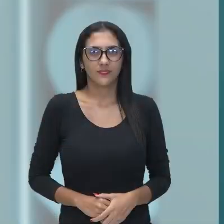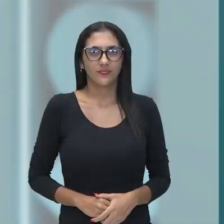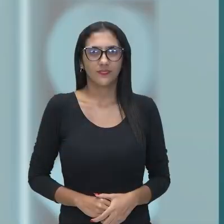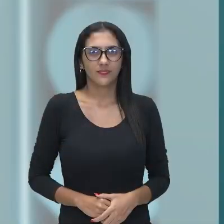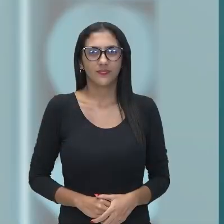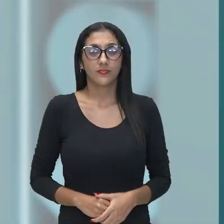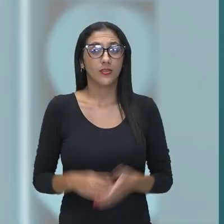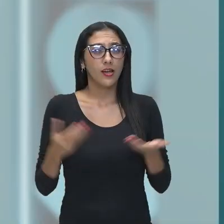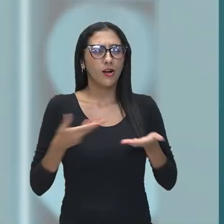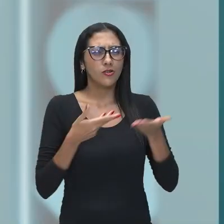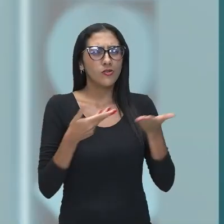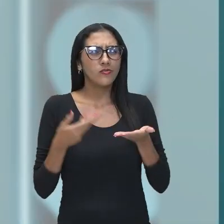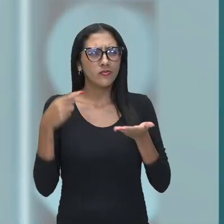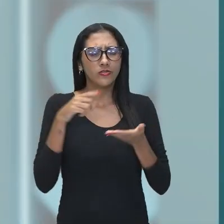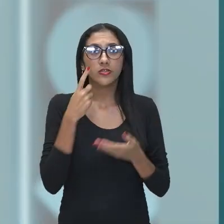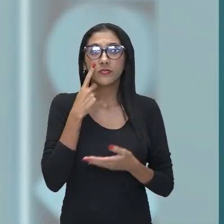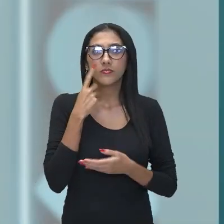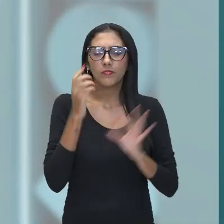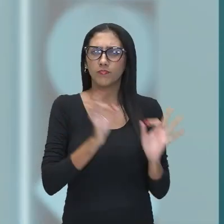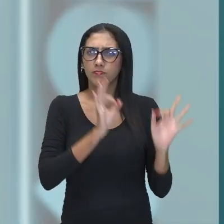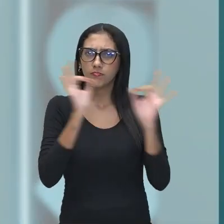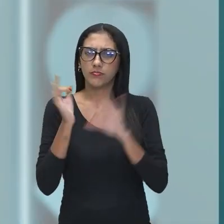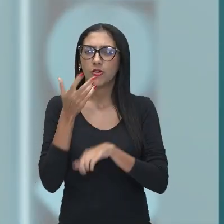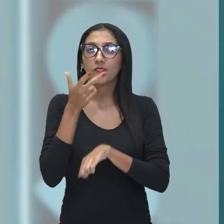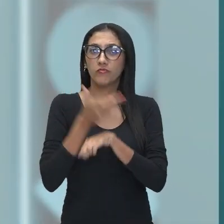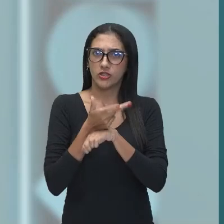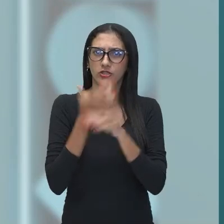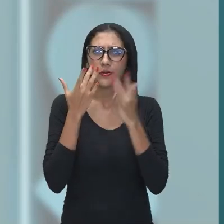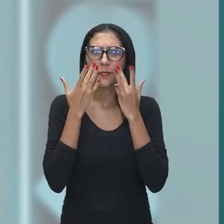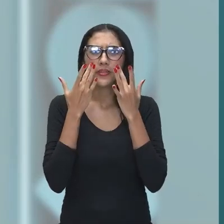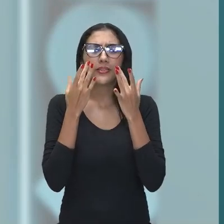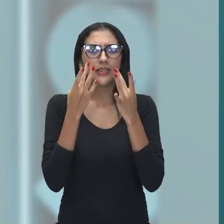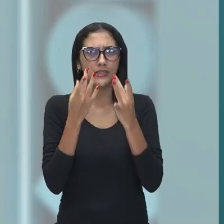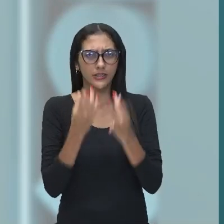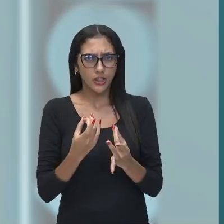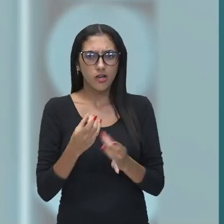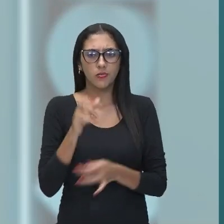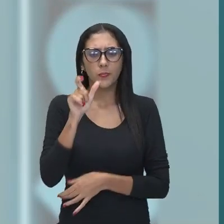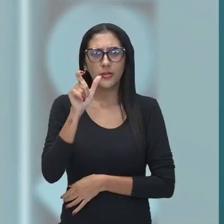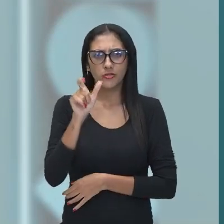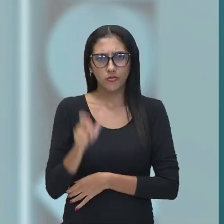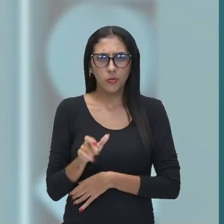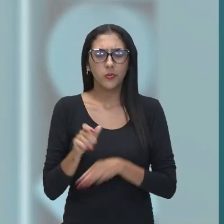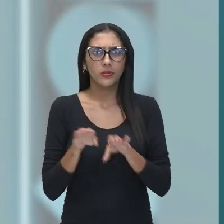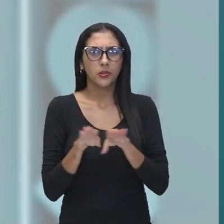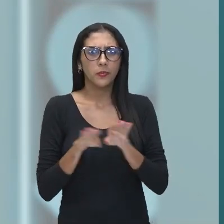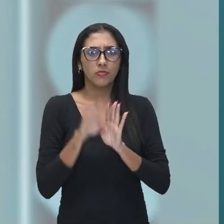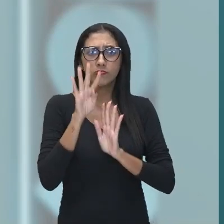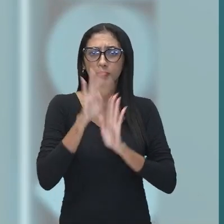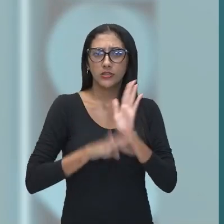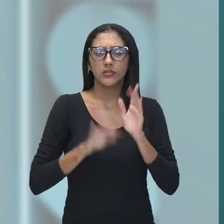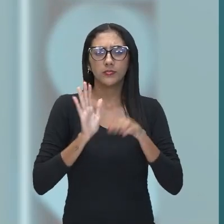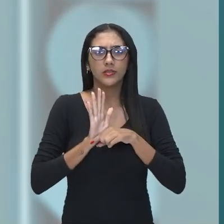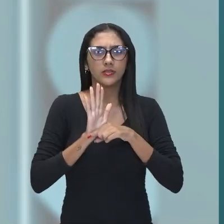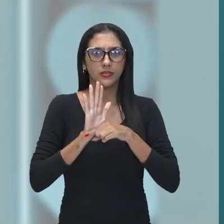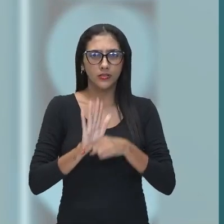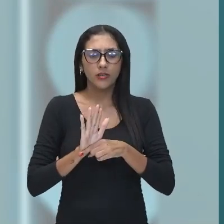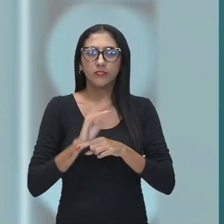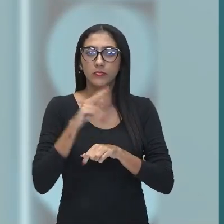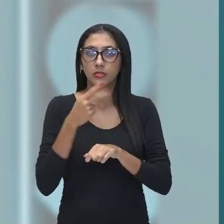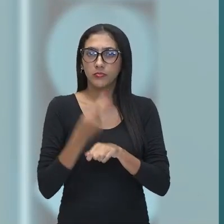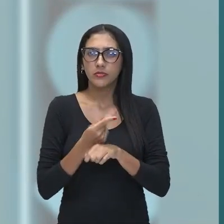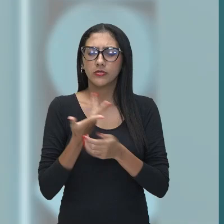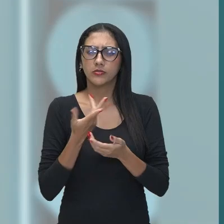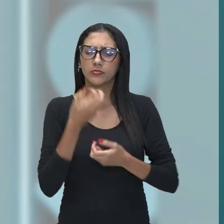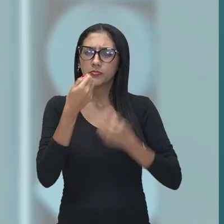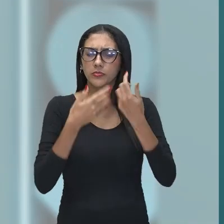Convido vocês agora a assistir a um vídeo, prestem bastante atenção na personagem, no texto que será apresentado e na sequência nós